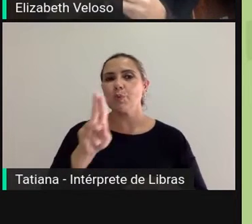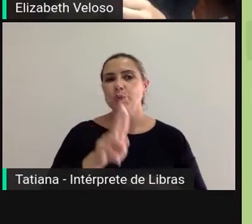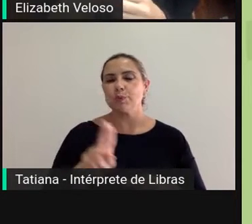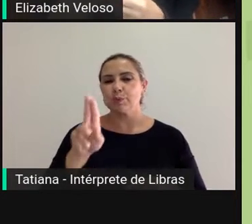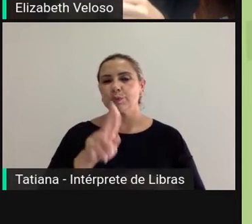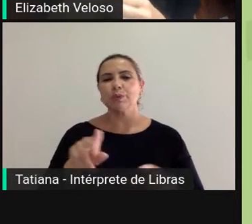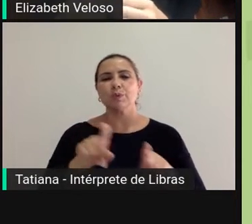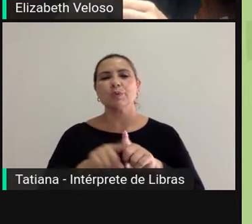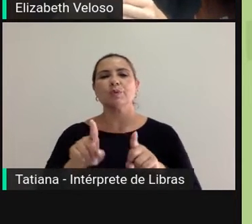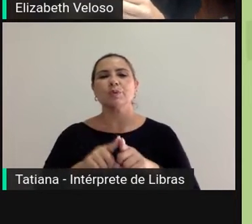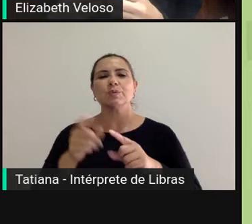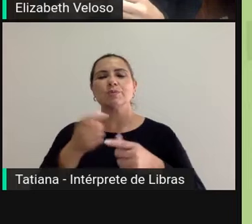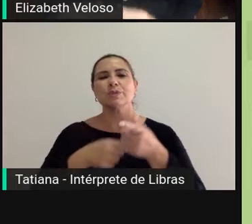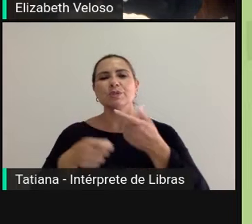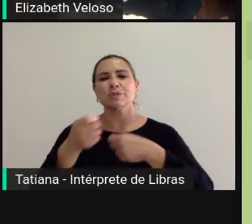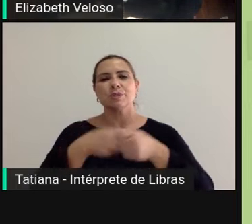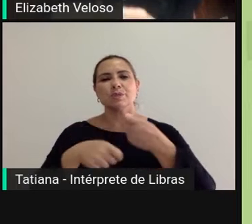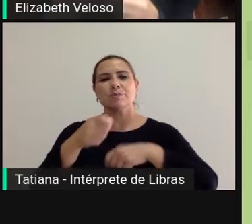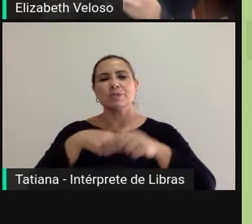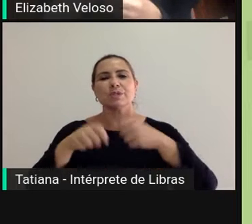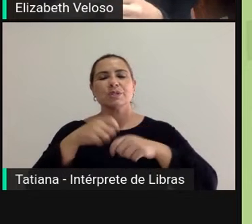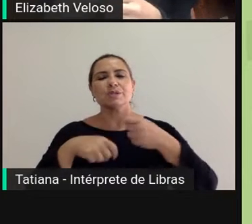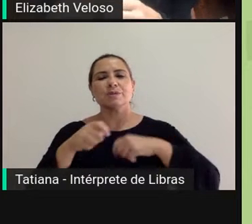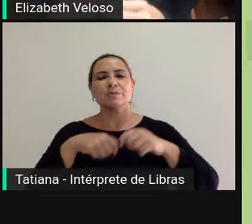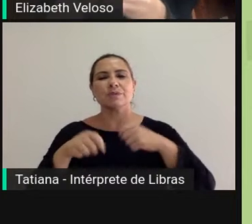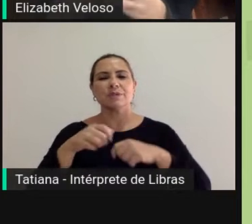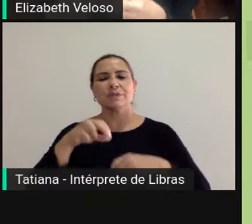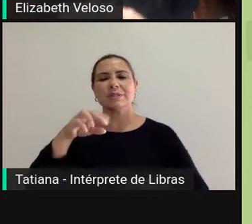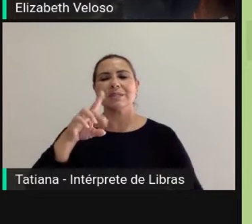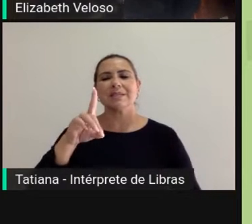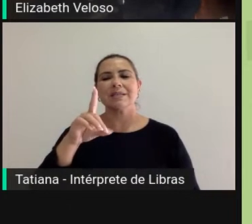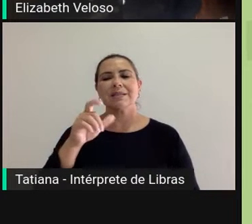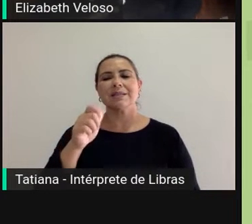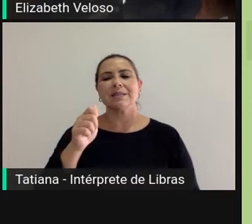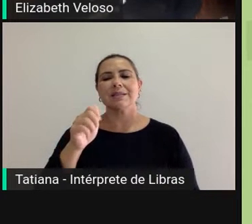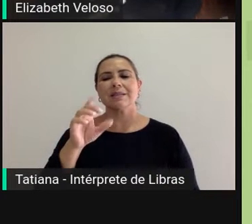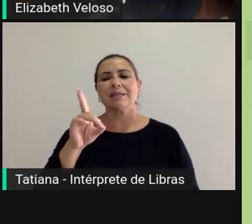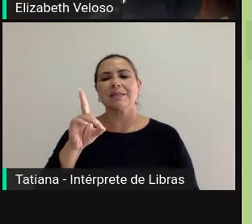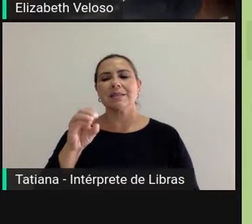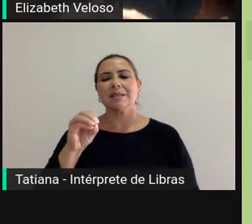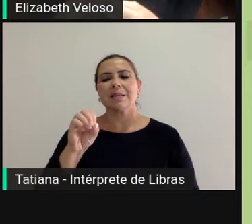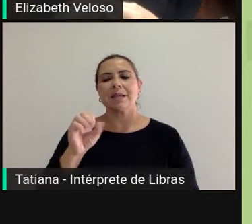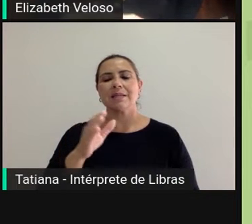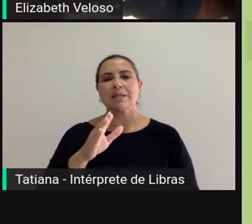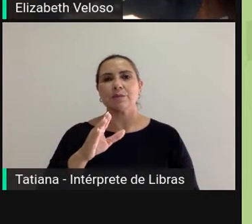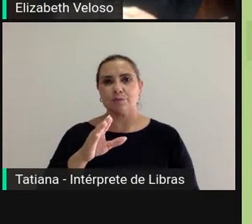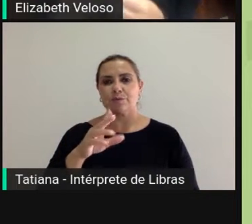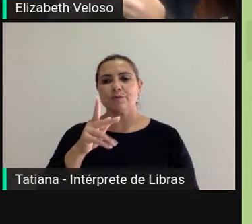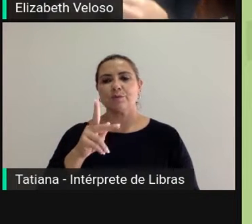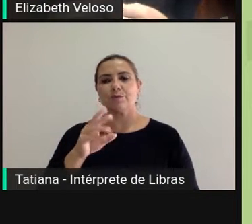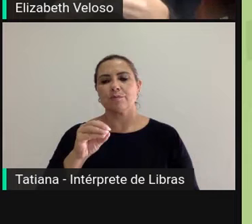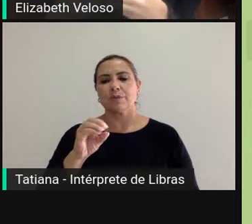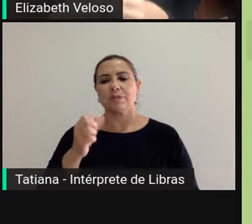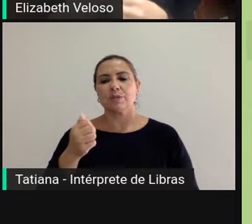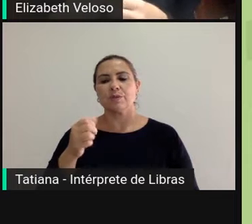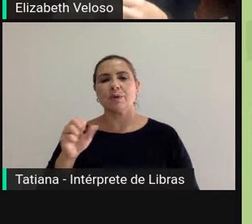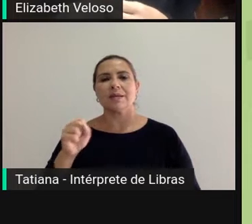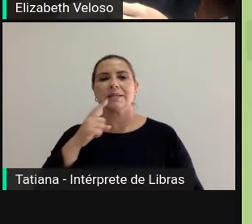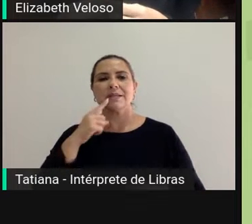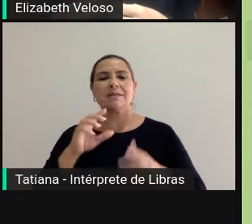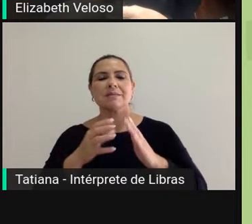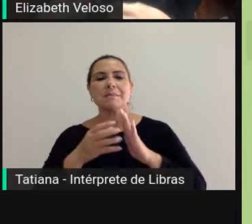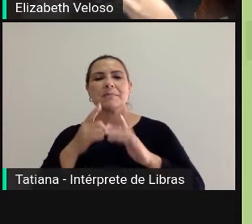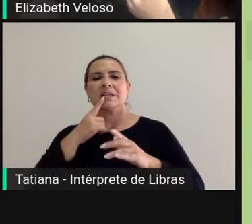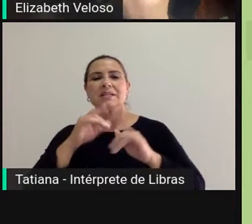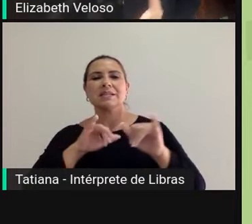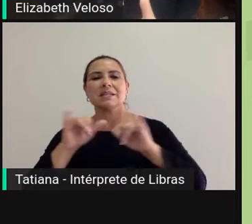e uma mercantilização dos dados pessoais, e esse não é um fenômeno exclusivamente brasileiro. Para quê? Para que esses